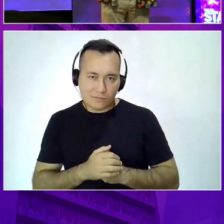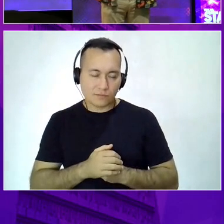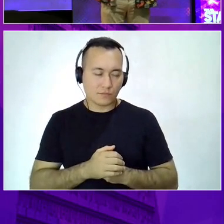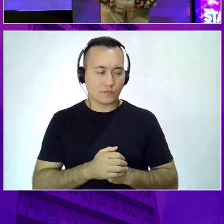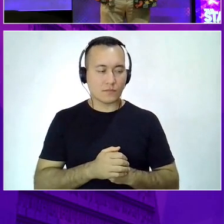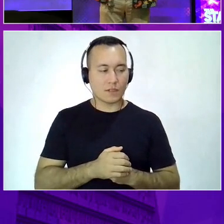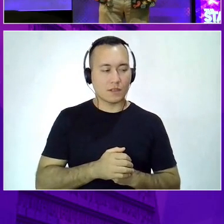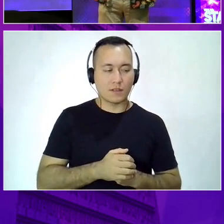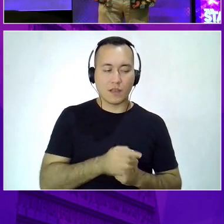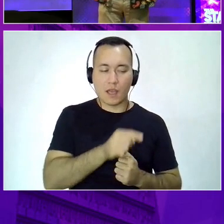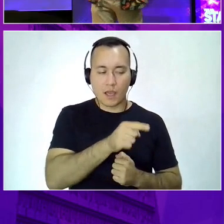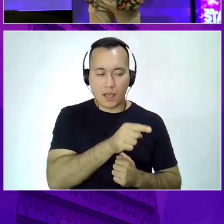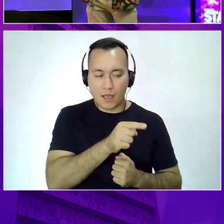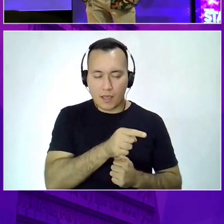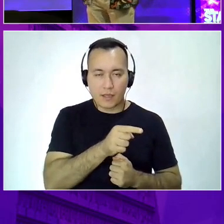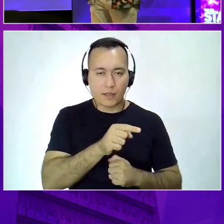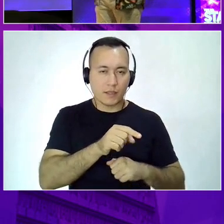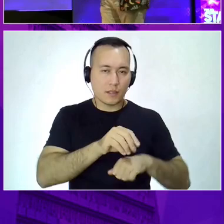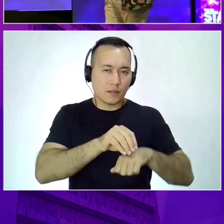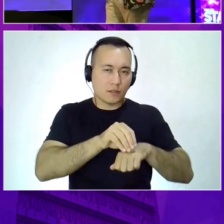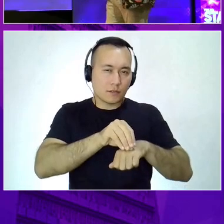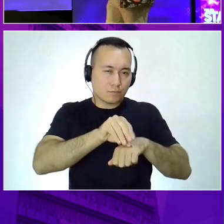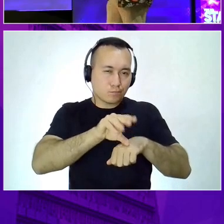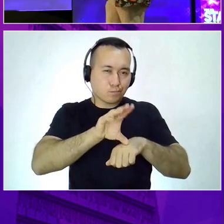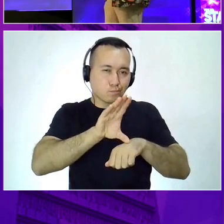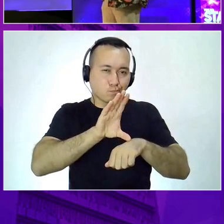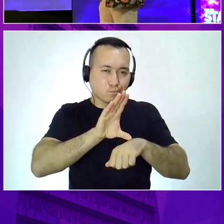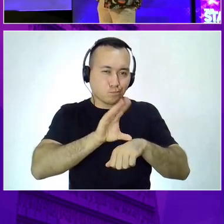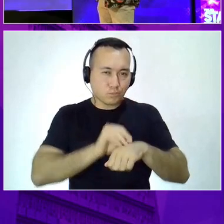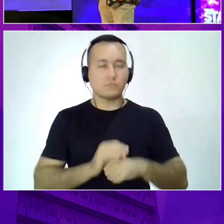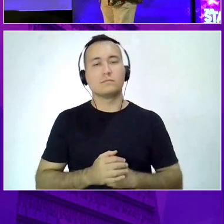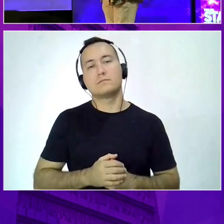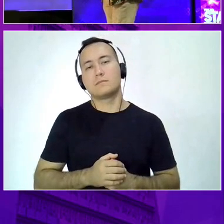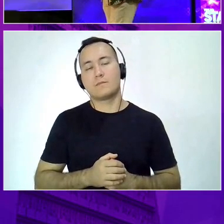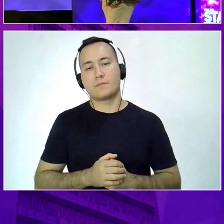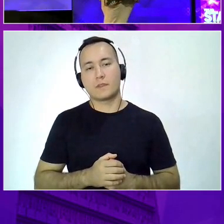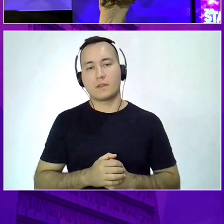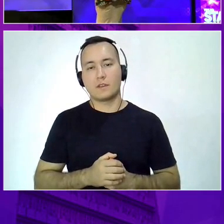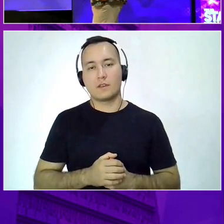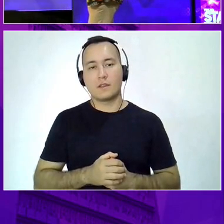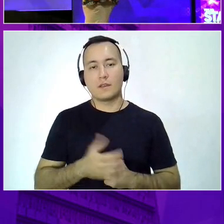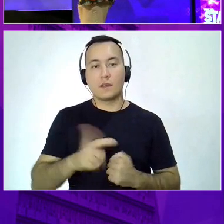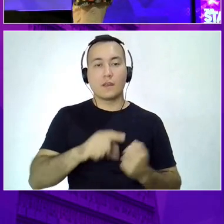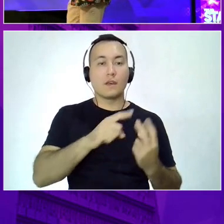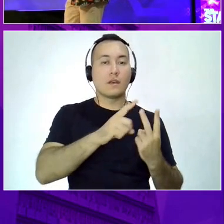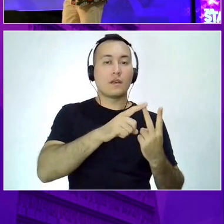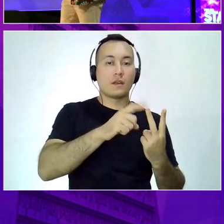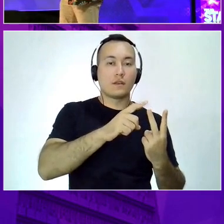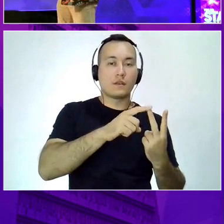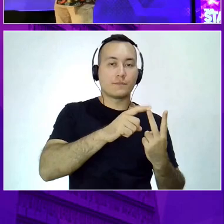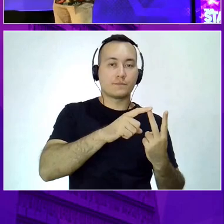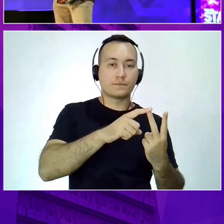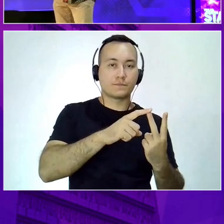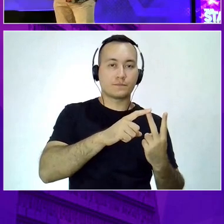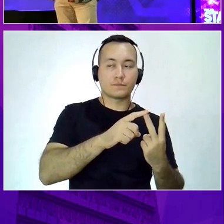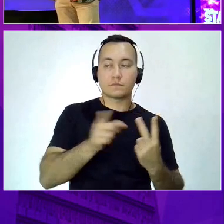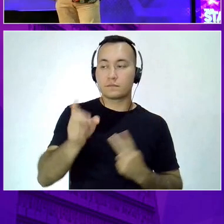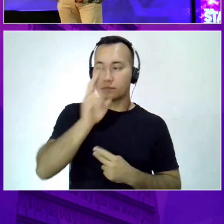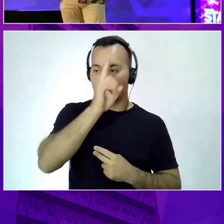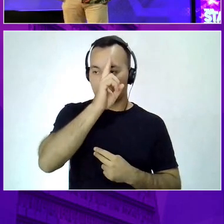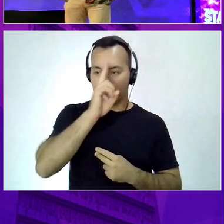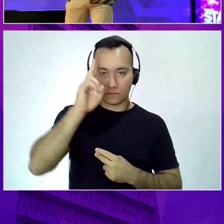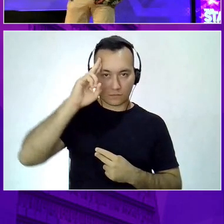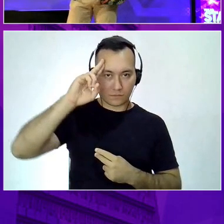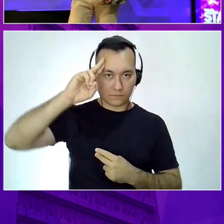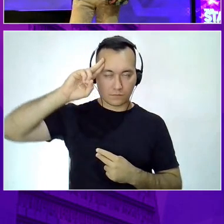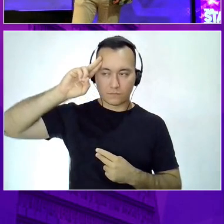ele vai trabalhar, né? Então, essas são as mensagens de sistema, você pode ter mais de uma. Depois tem a mensagem do usuário. Então, de fato,